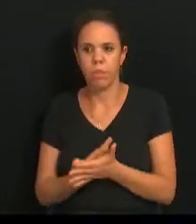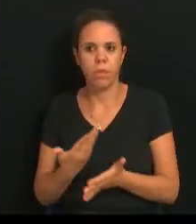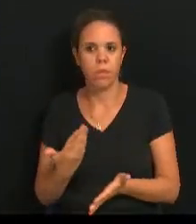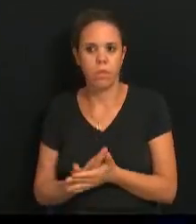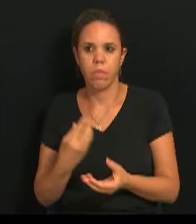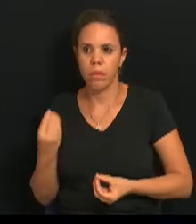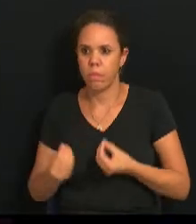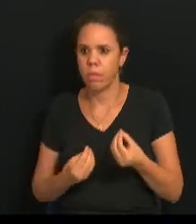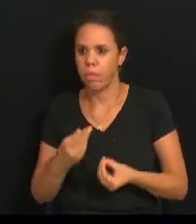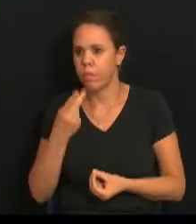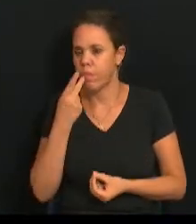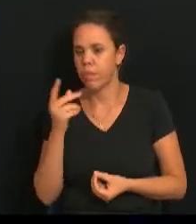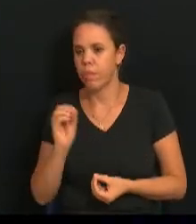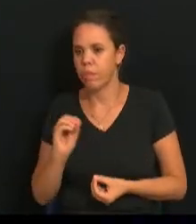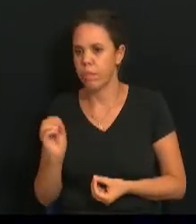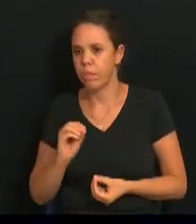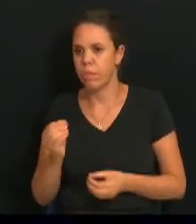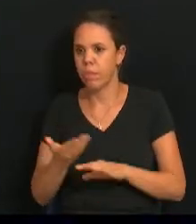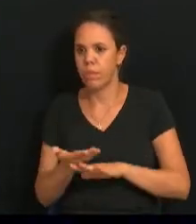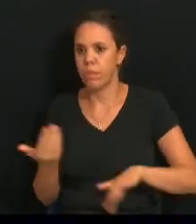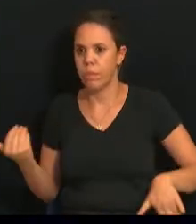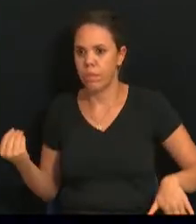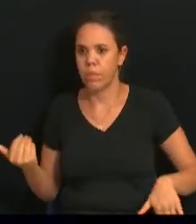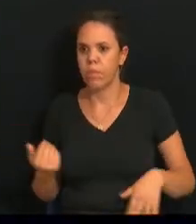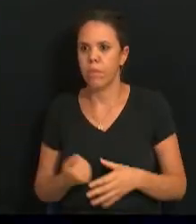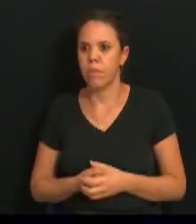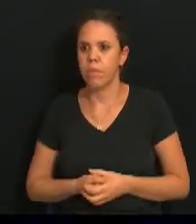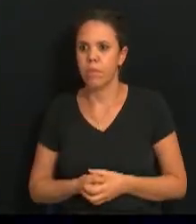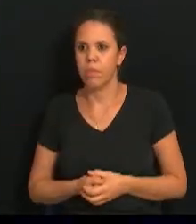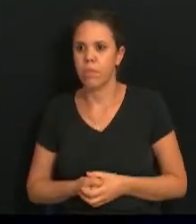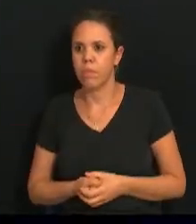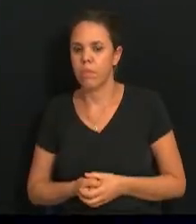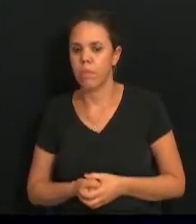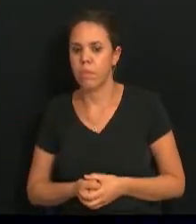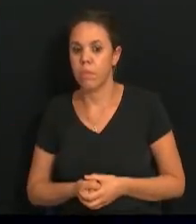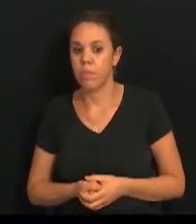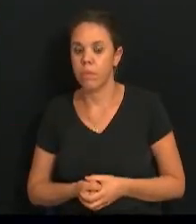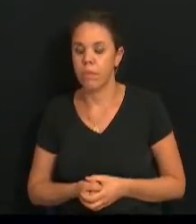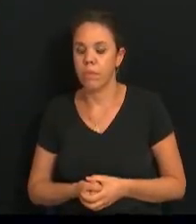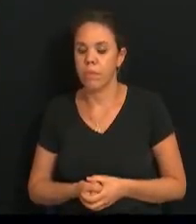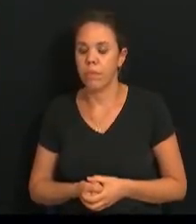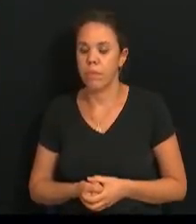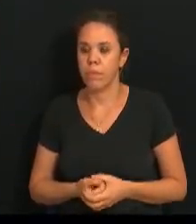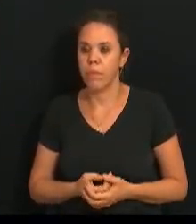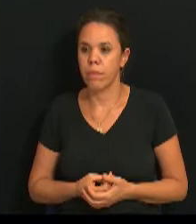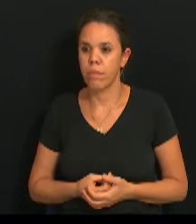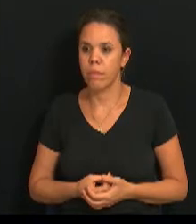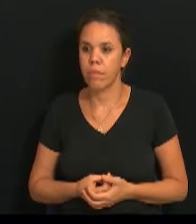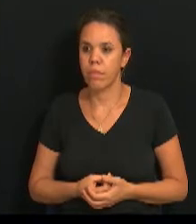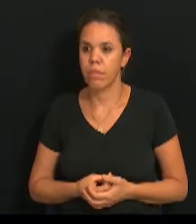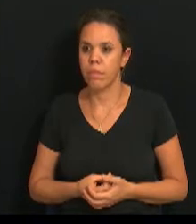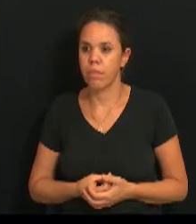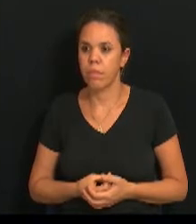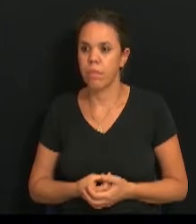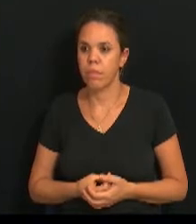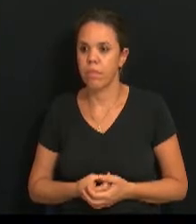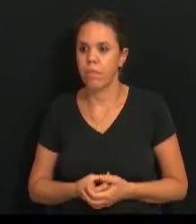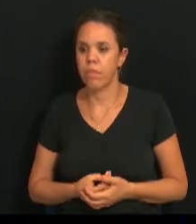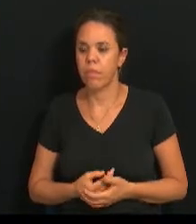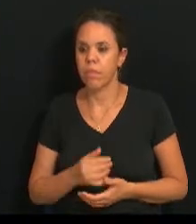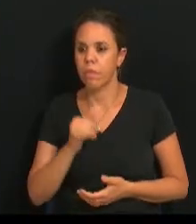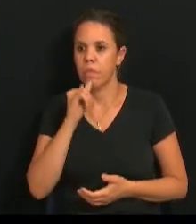se falar, não tem como se dividir o cuidar educativo. Então, assim, e aí é o que eu coloco, né?